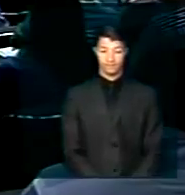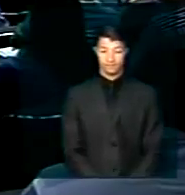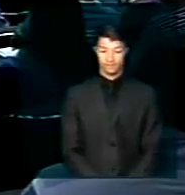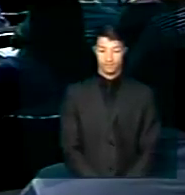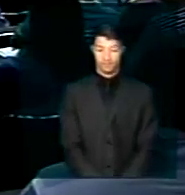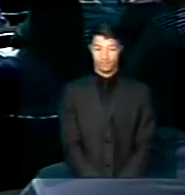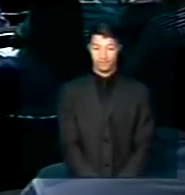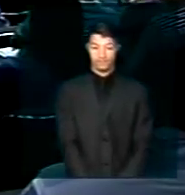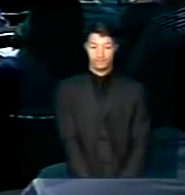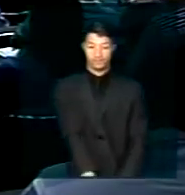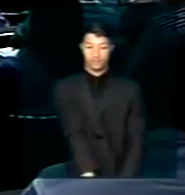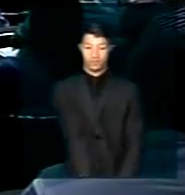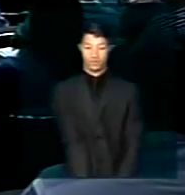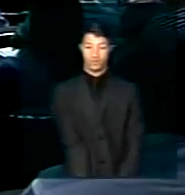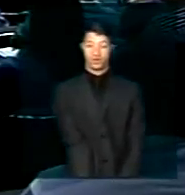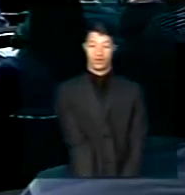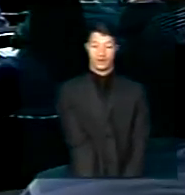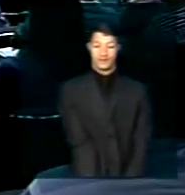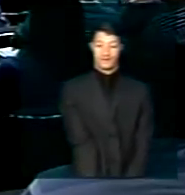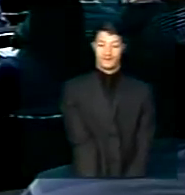tema.